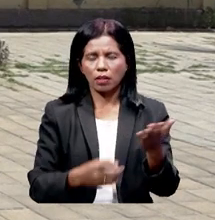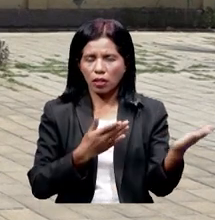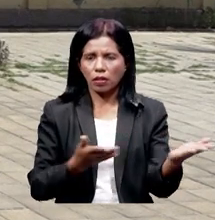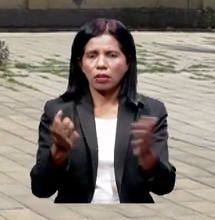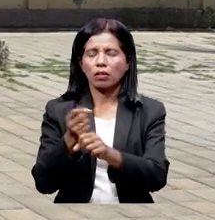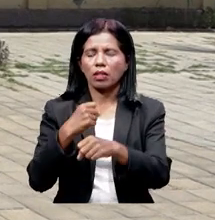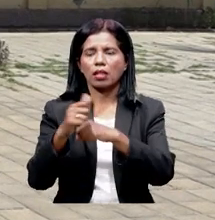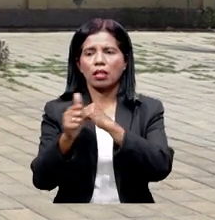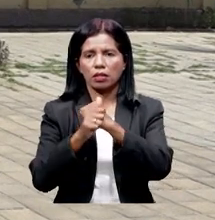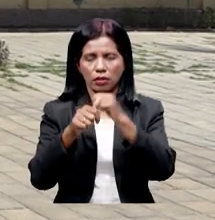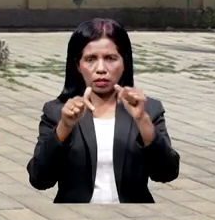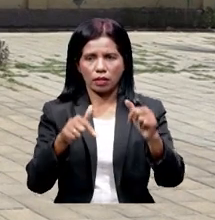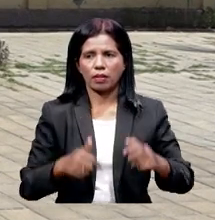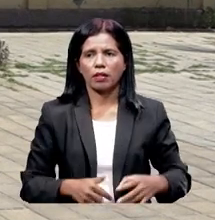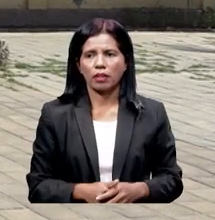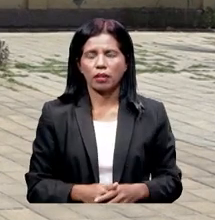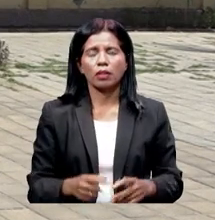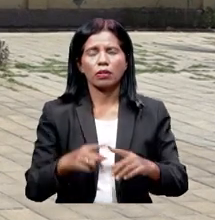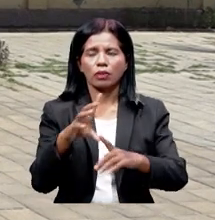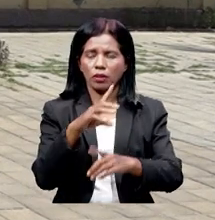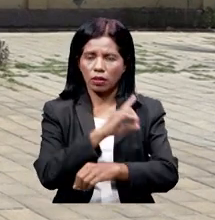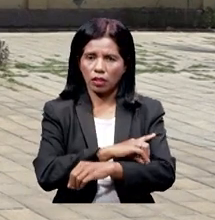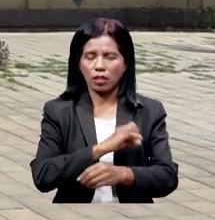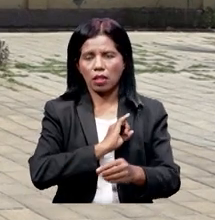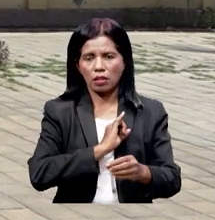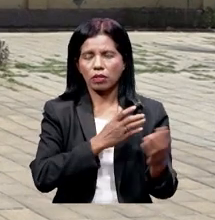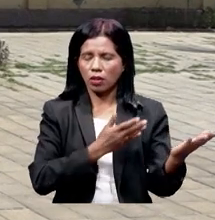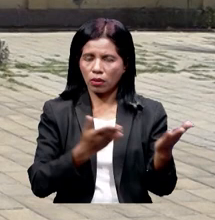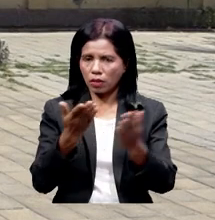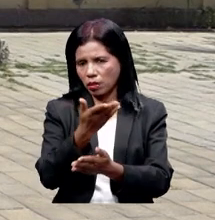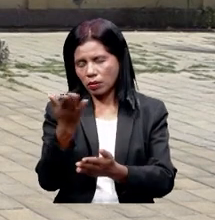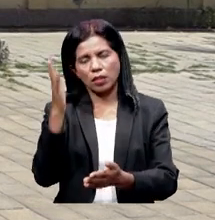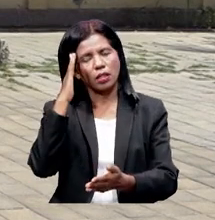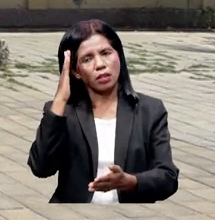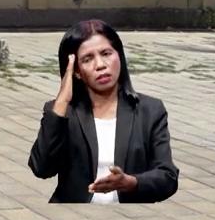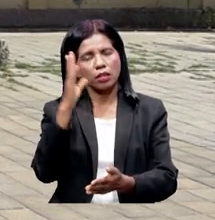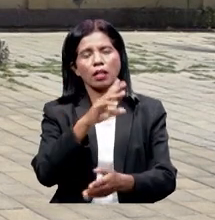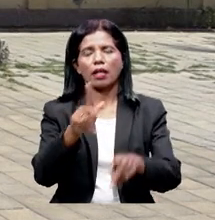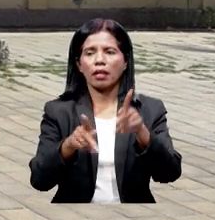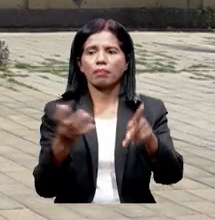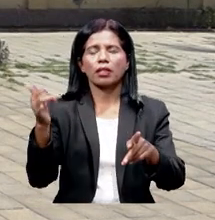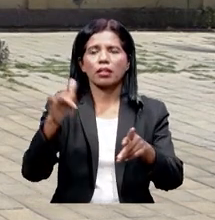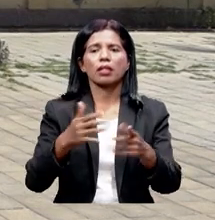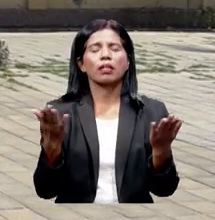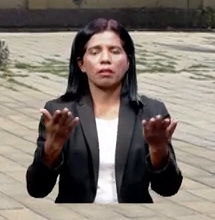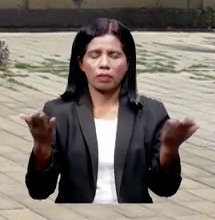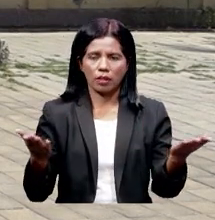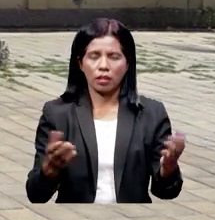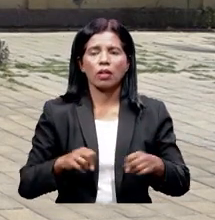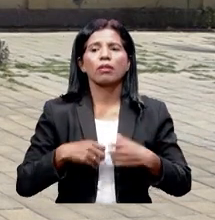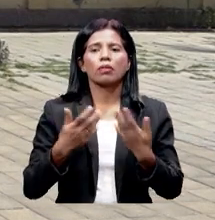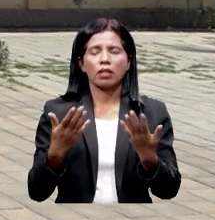halo asau idane. Ohin hause lori itabo cira bahatene suspeitu sira iha nebe no